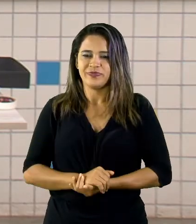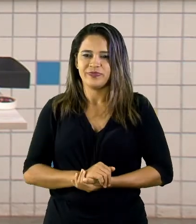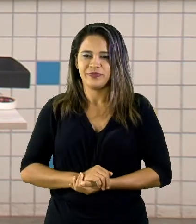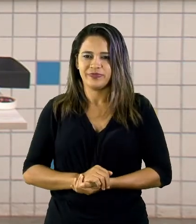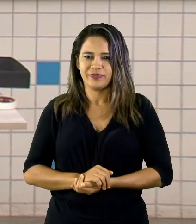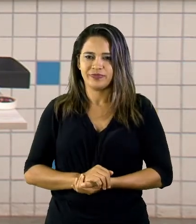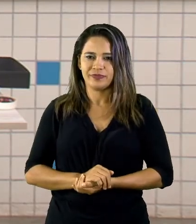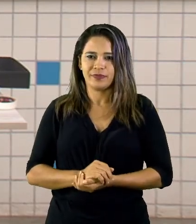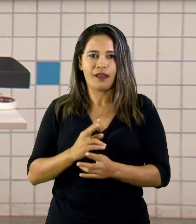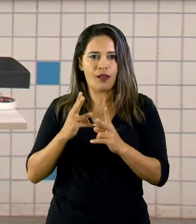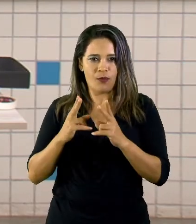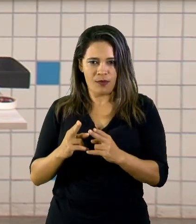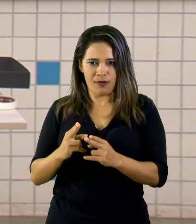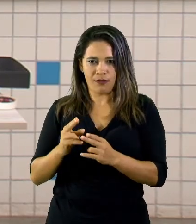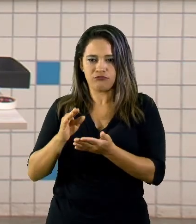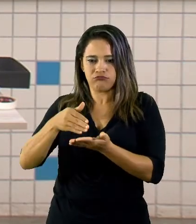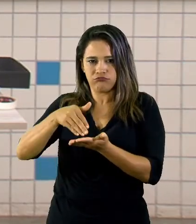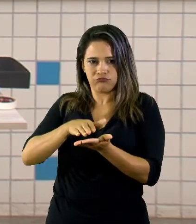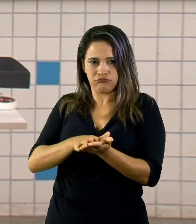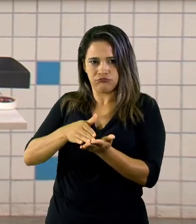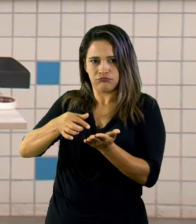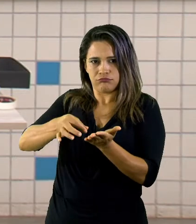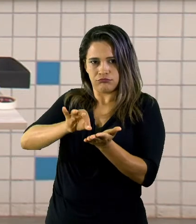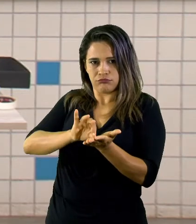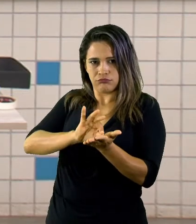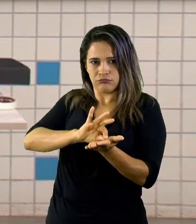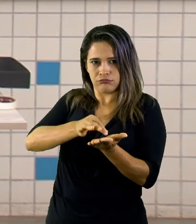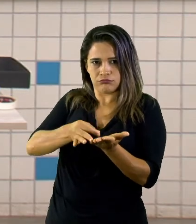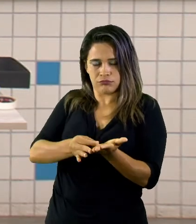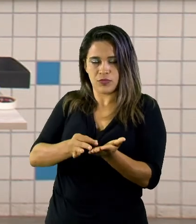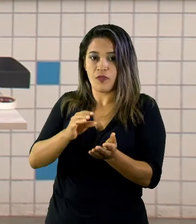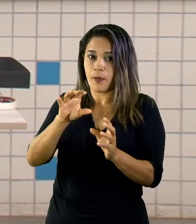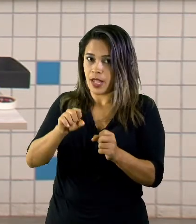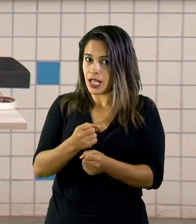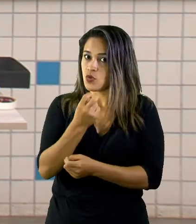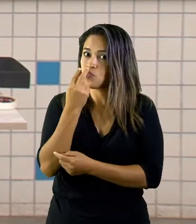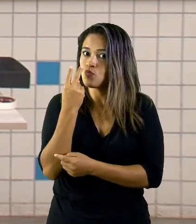Com a mesma dobradura, você vai pegar